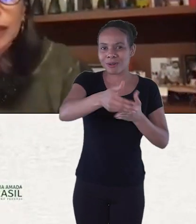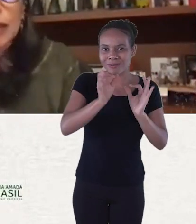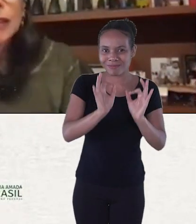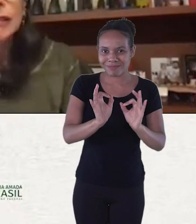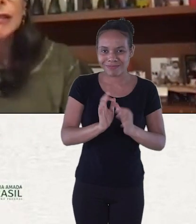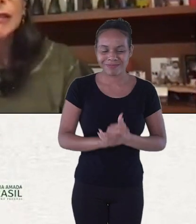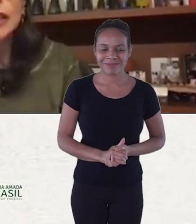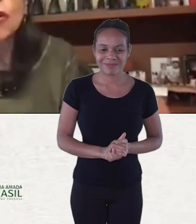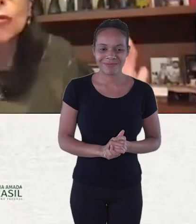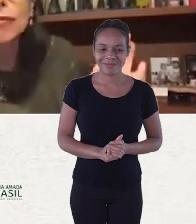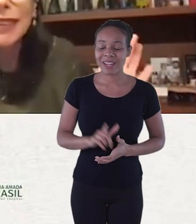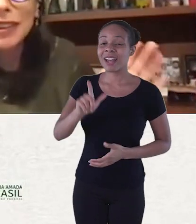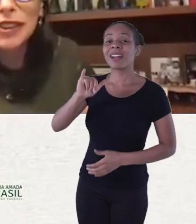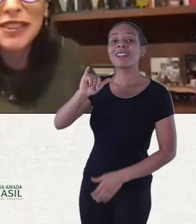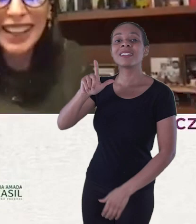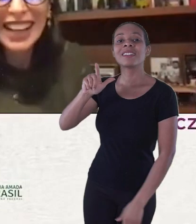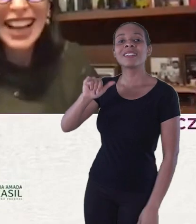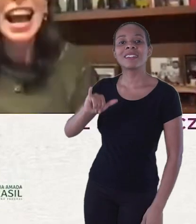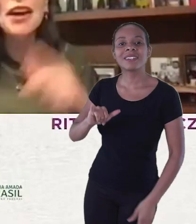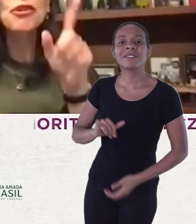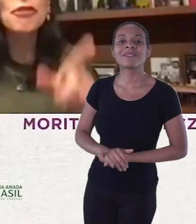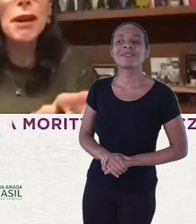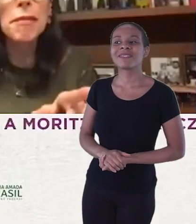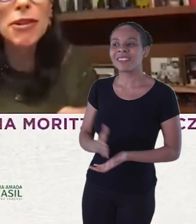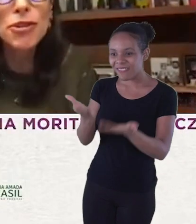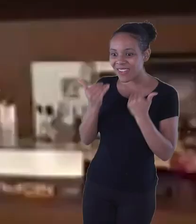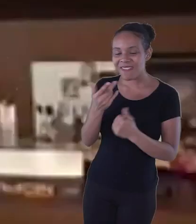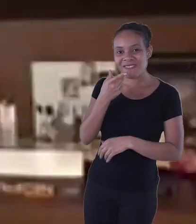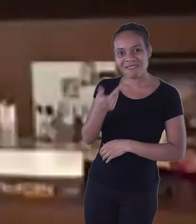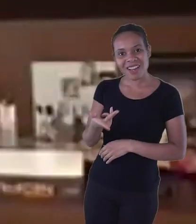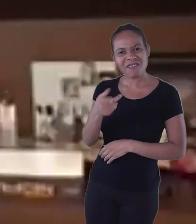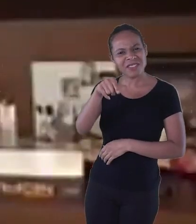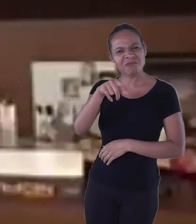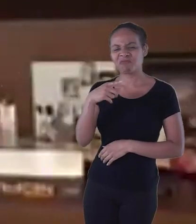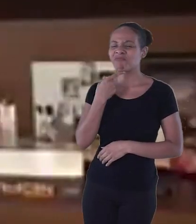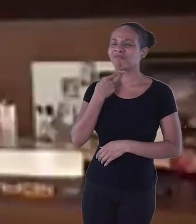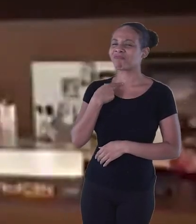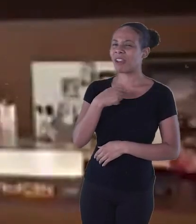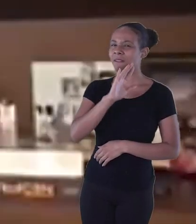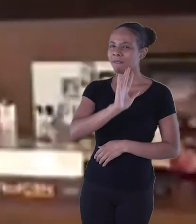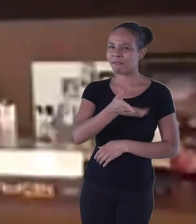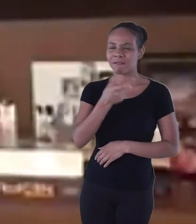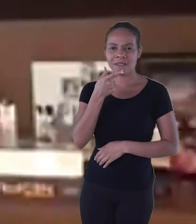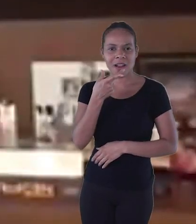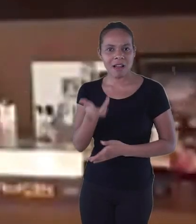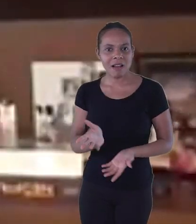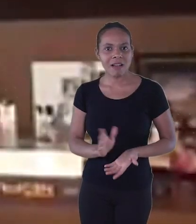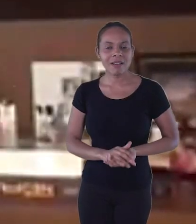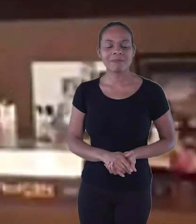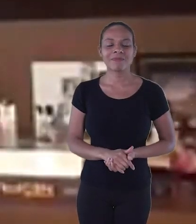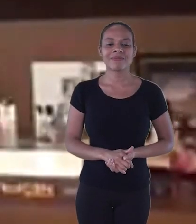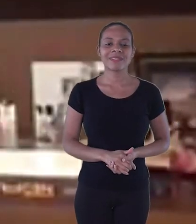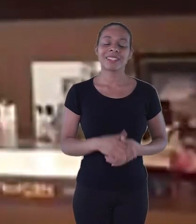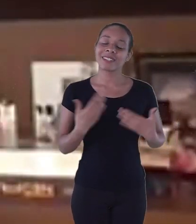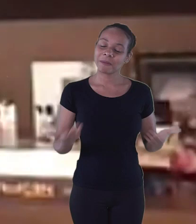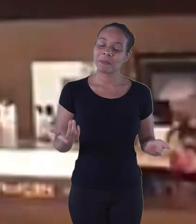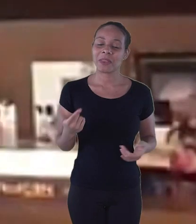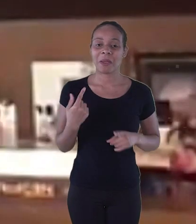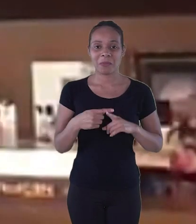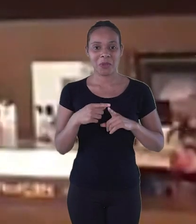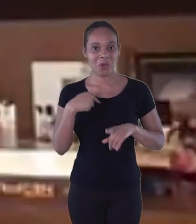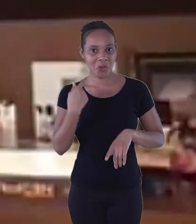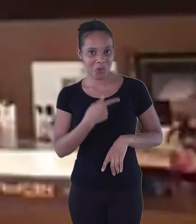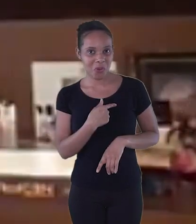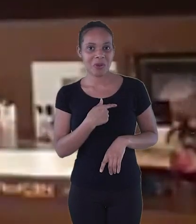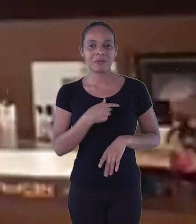fala. Não, eu não. Vou falar mais, porque também tudo que a gente foi tentando foi dando certo. A gente fez